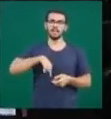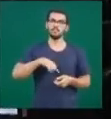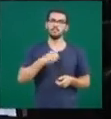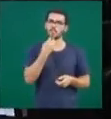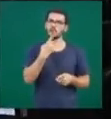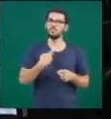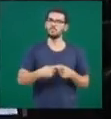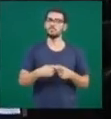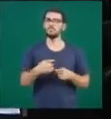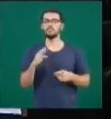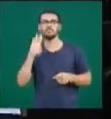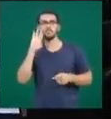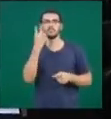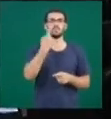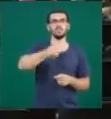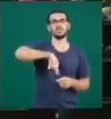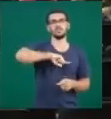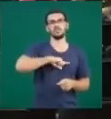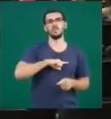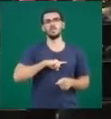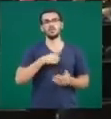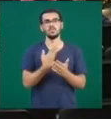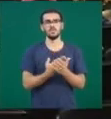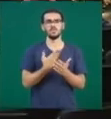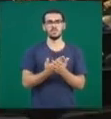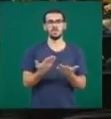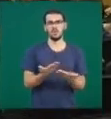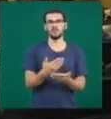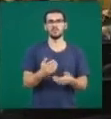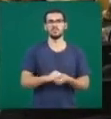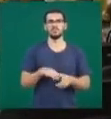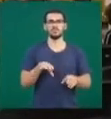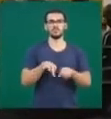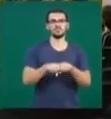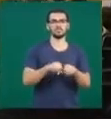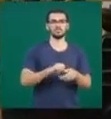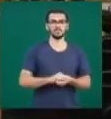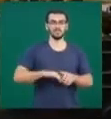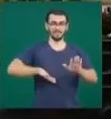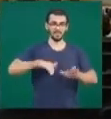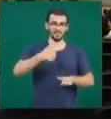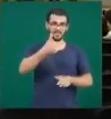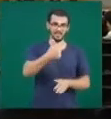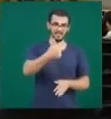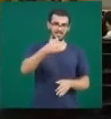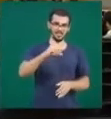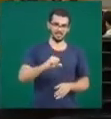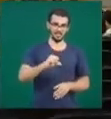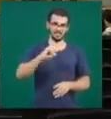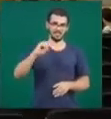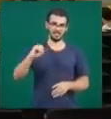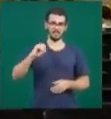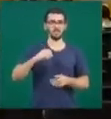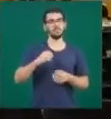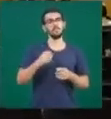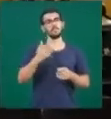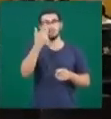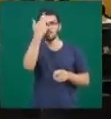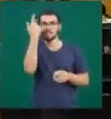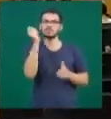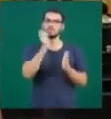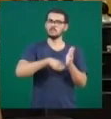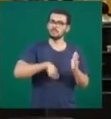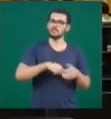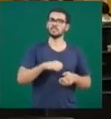de formação, né? Isso é muito interessante. Cerca de 180 pessoas se inscreveram para participar da quinta